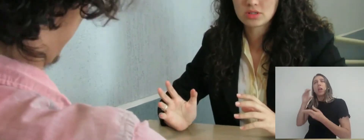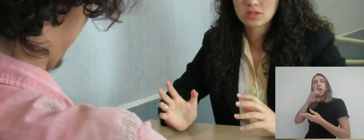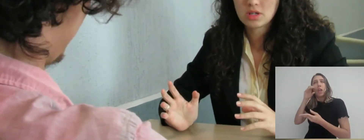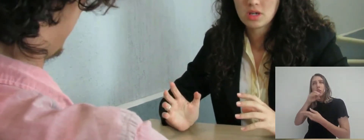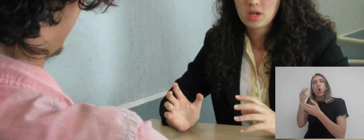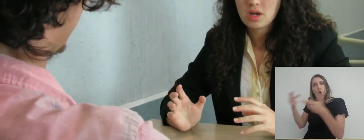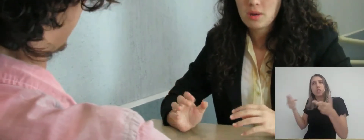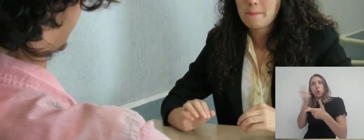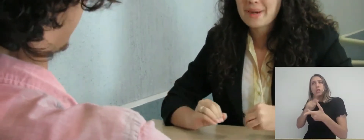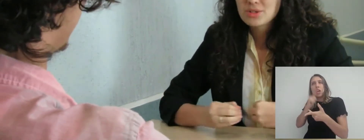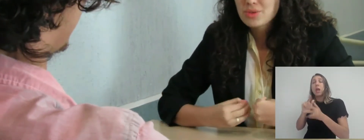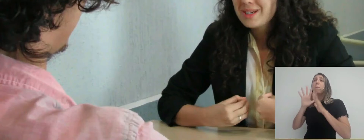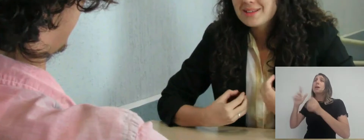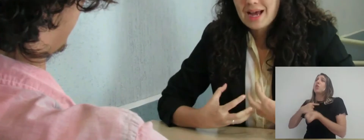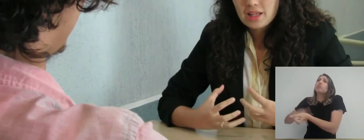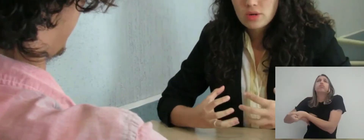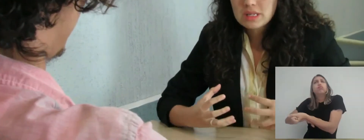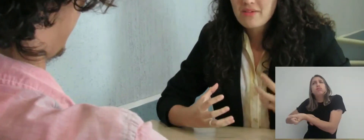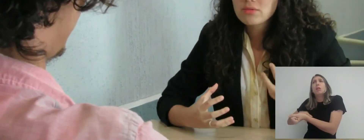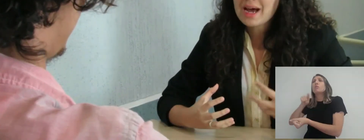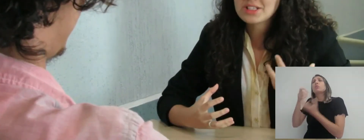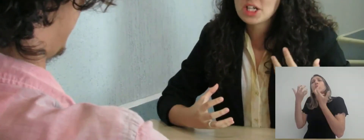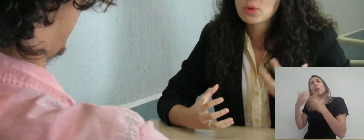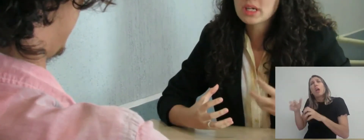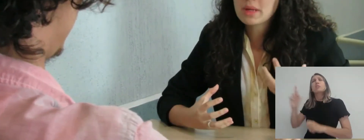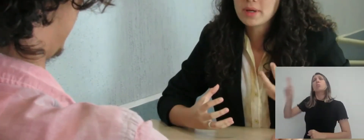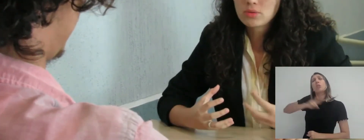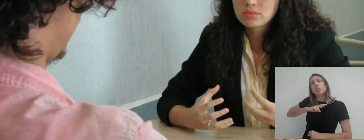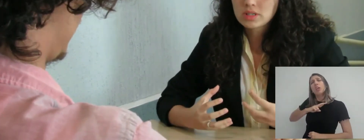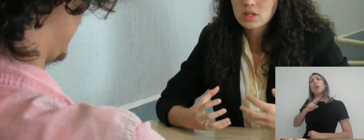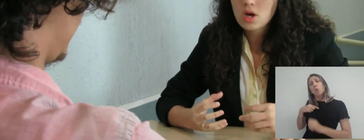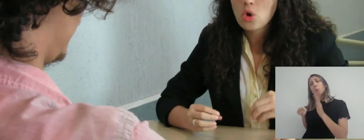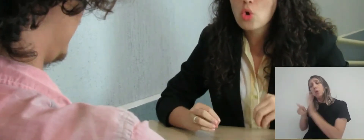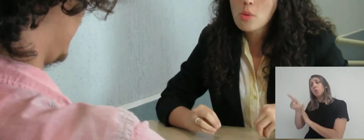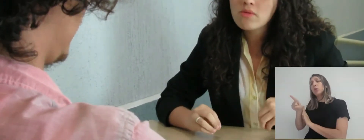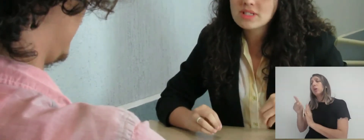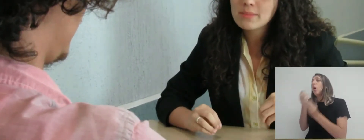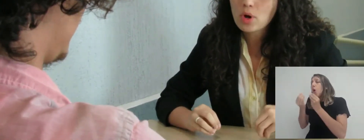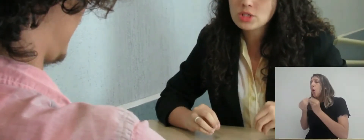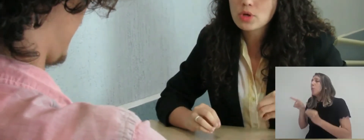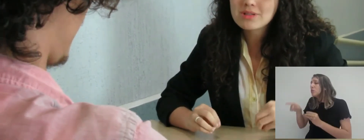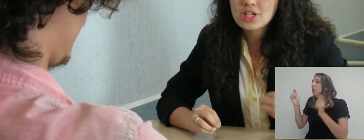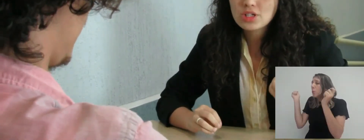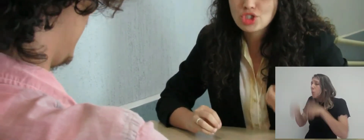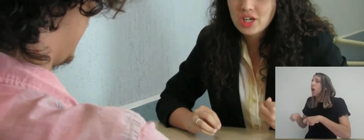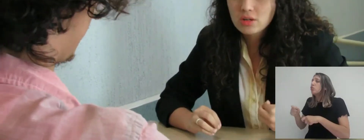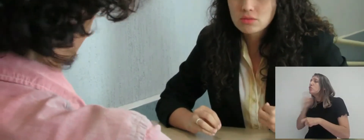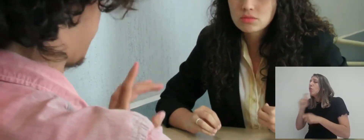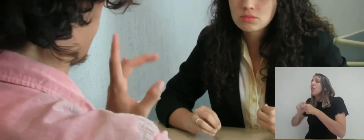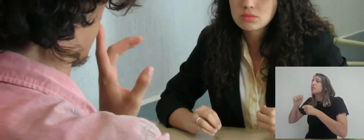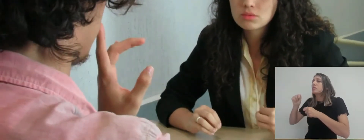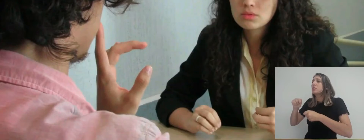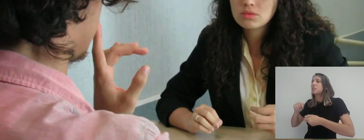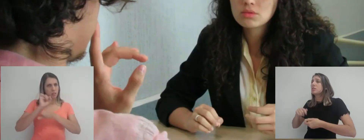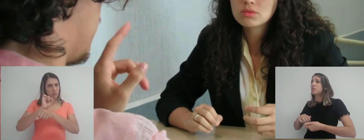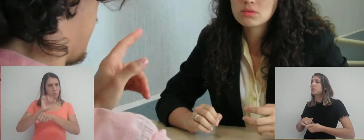as coisas. Mas eu tô irritada com essa má vontade em responder a minha pergunta. Como você pode produzir gelo?